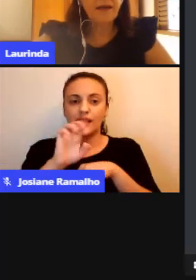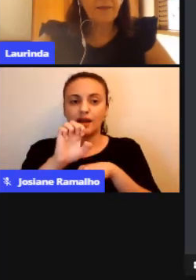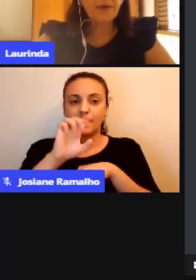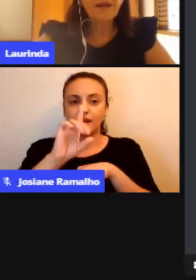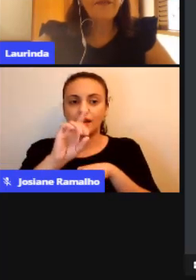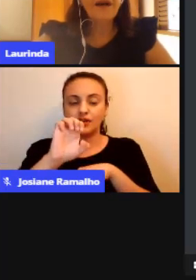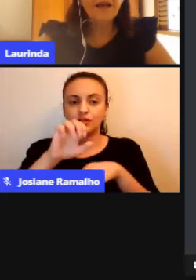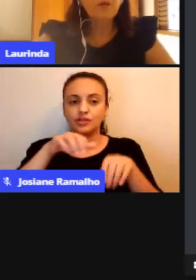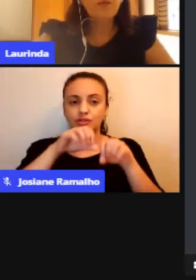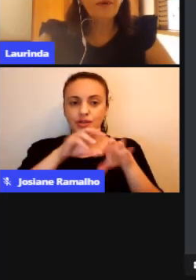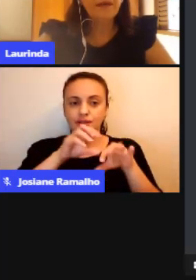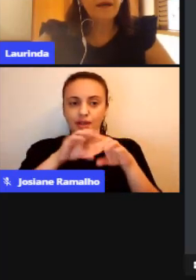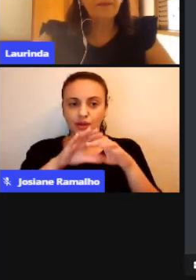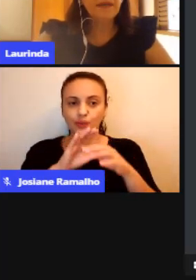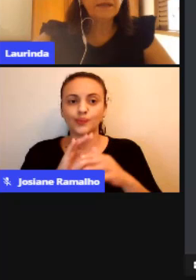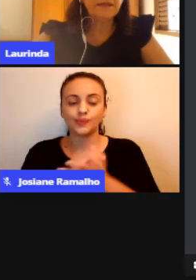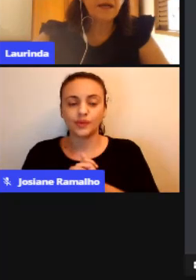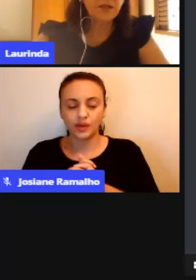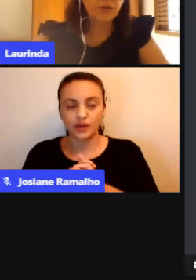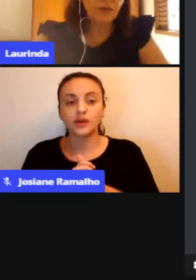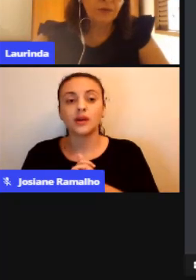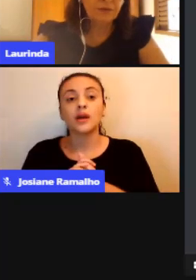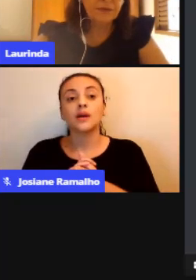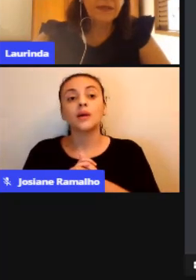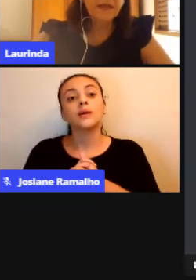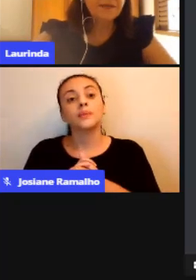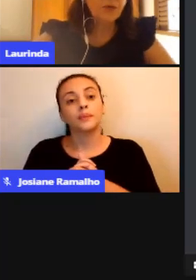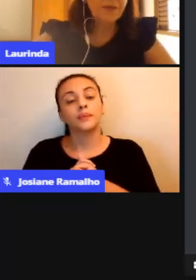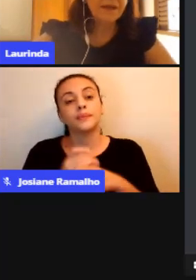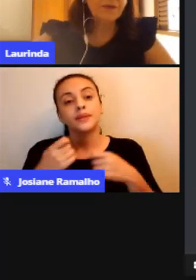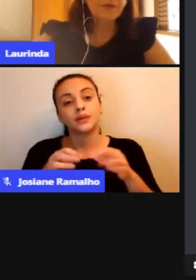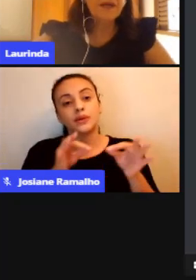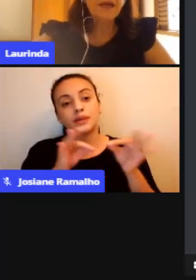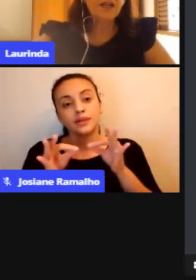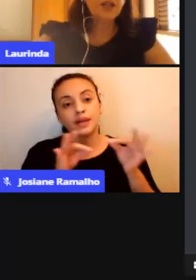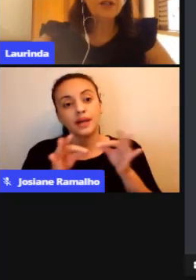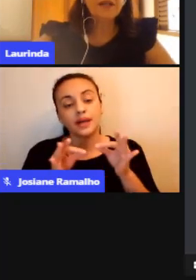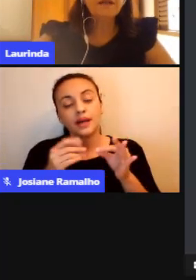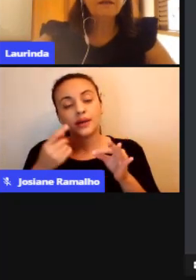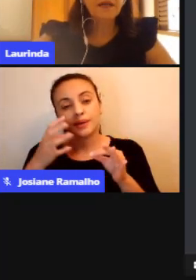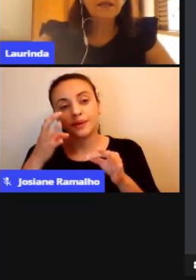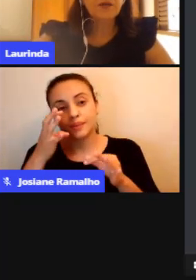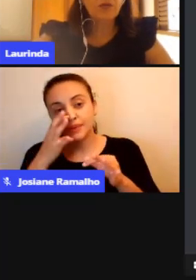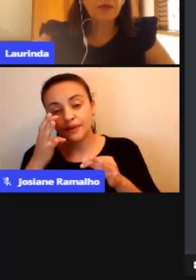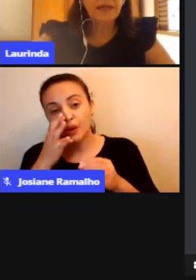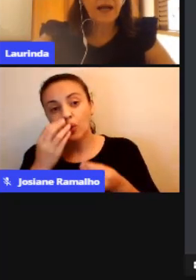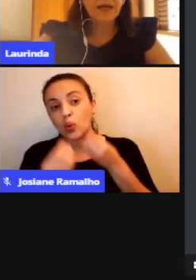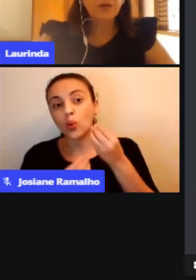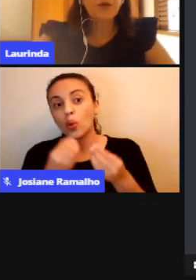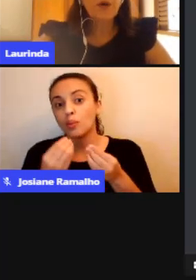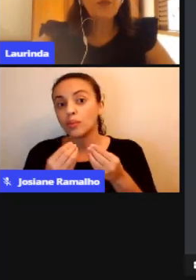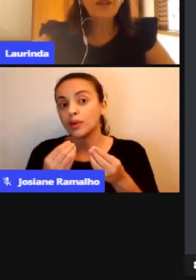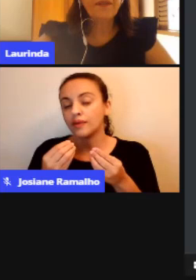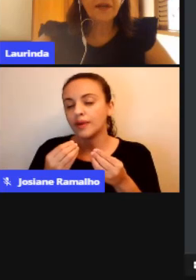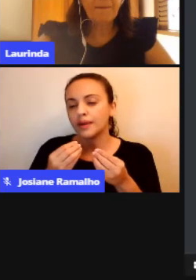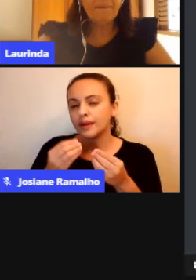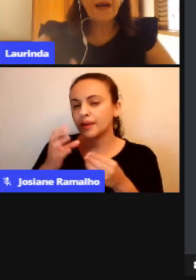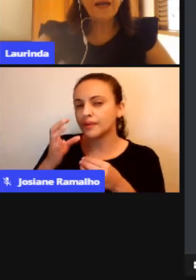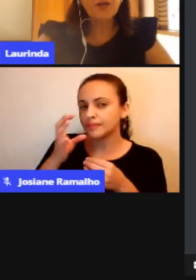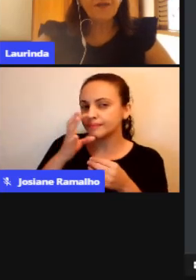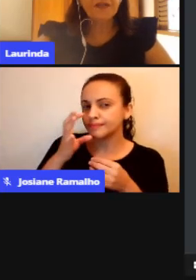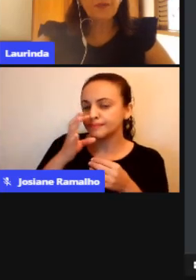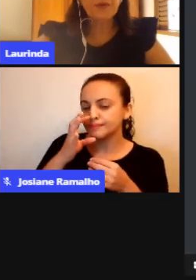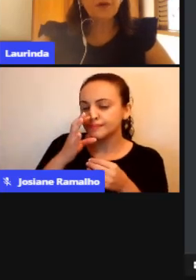que trabalhar, porque ele vai acompanhar a aprendizagem do aluno. Nesse momento, a gente tem que ter esse cuidado, porque